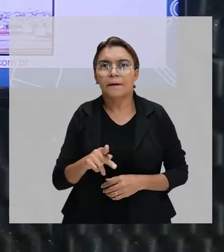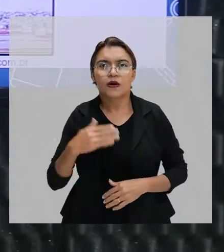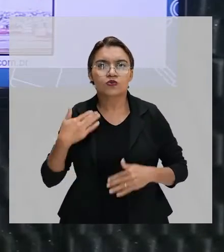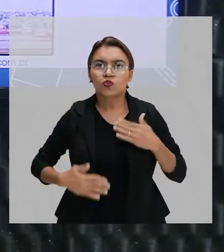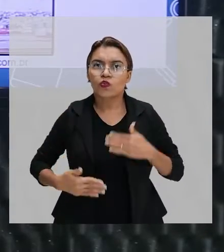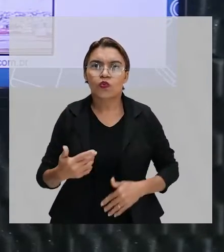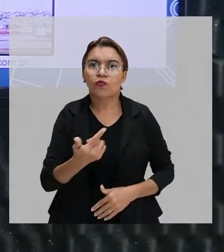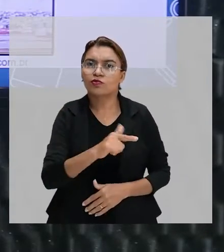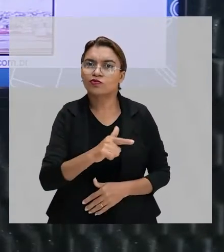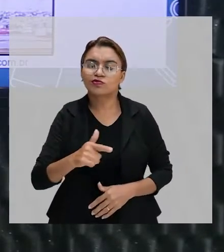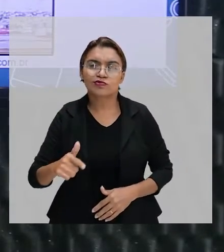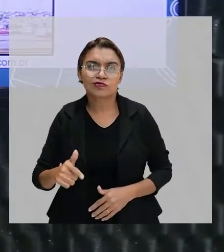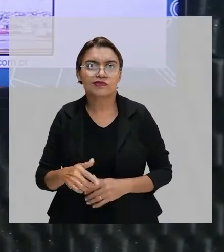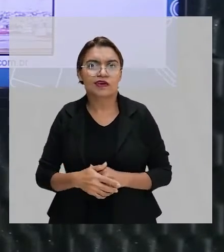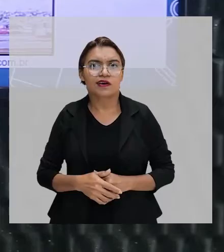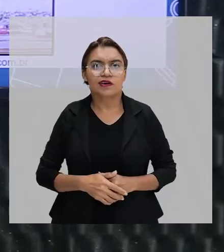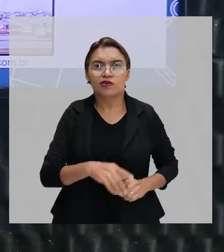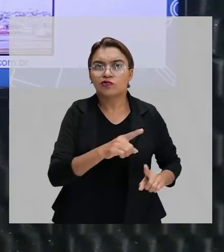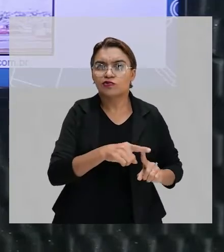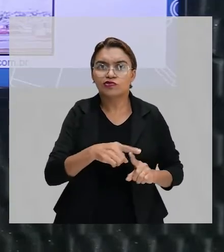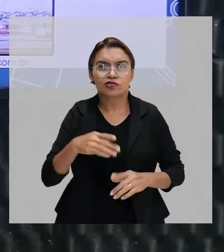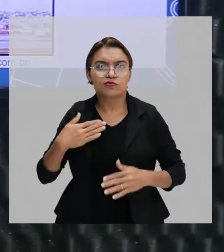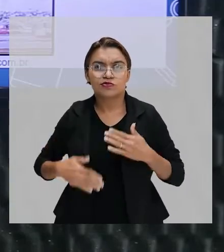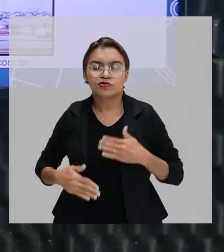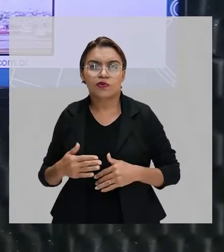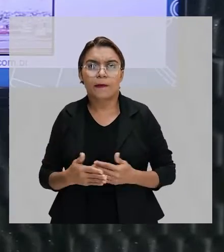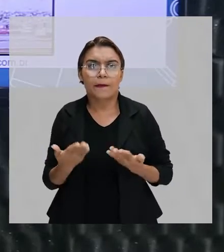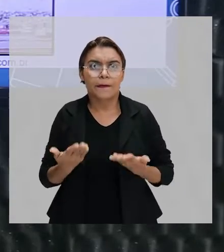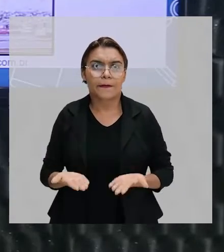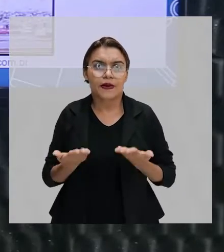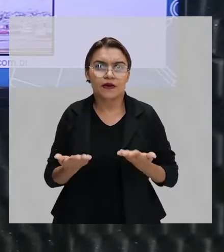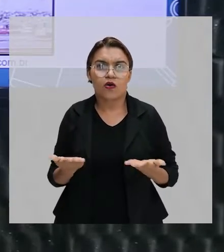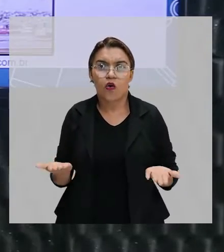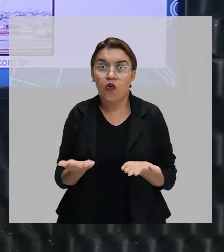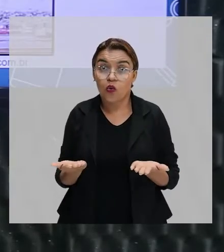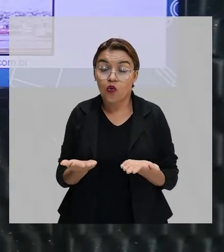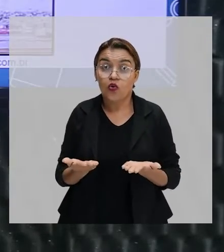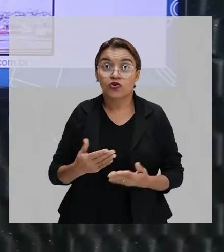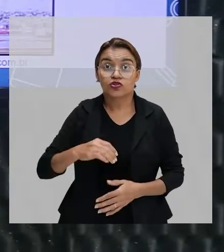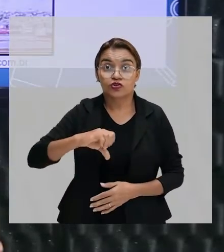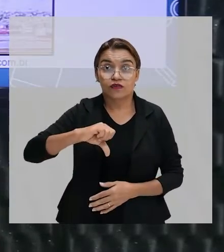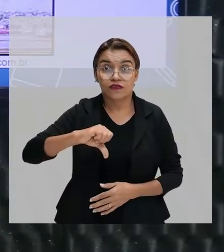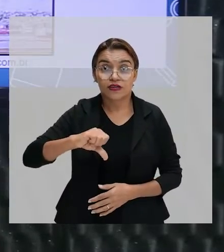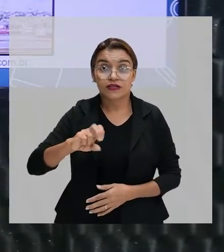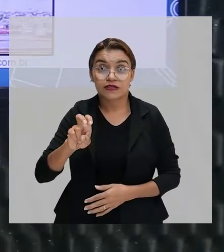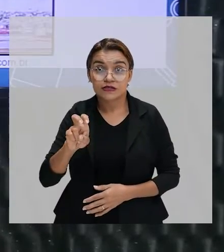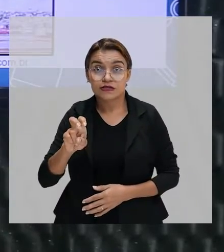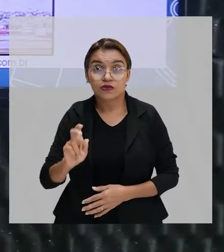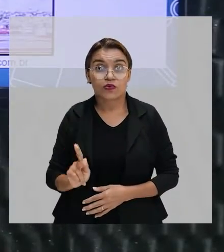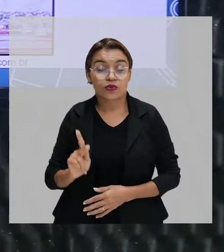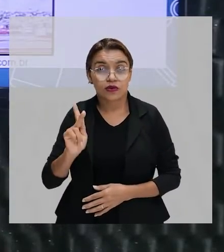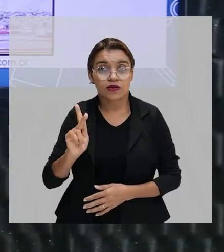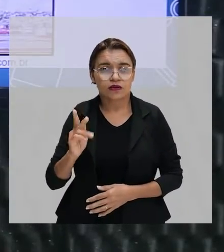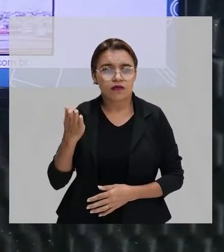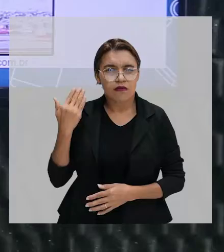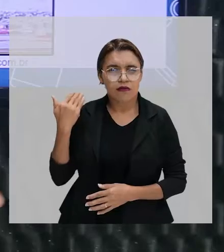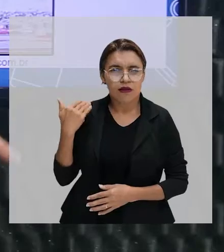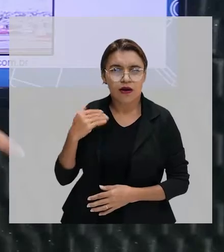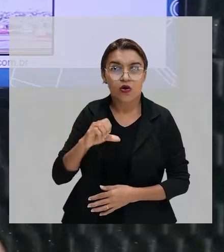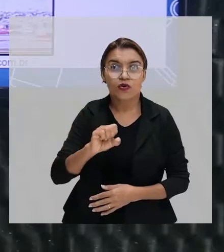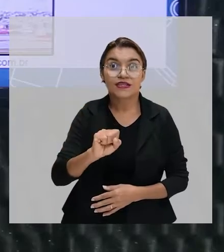cor para correr a maratona tem um biótipo tá eu peço eu tô hoje que eu peso 95 kg na época eu pesava 85